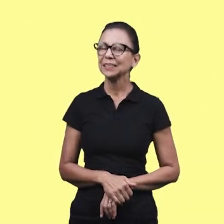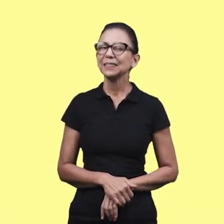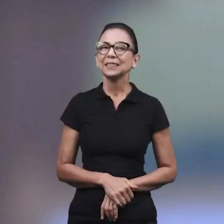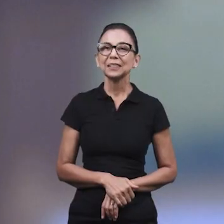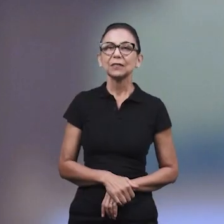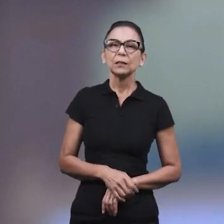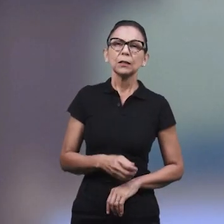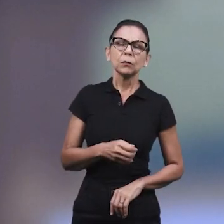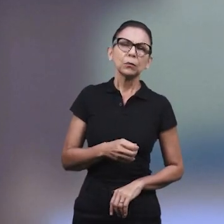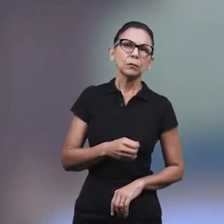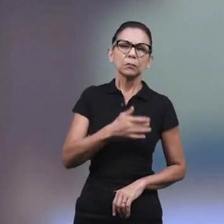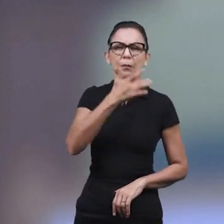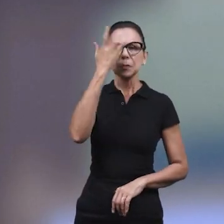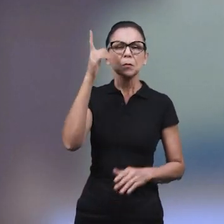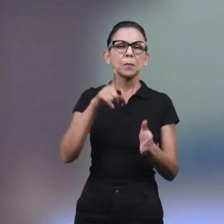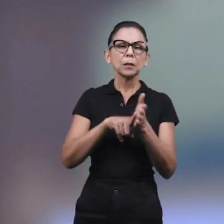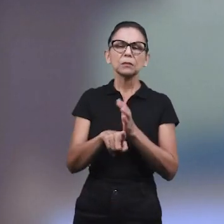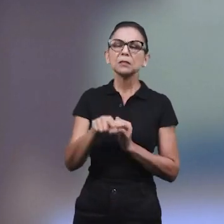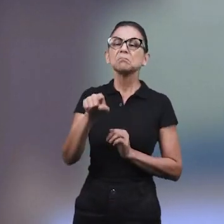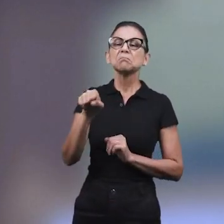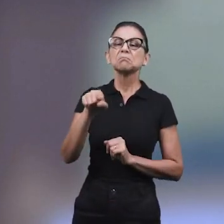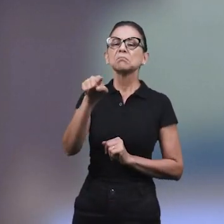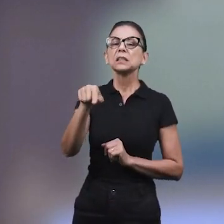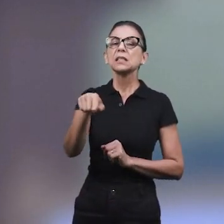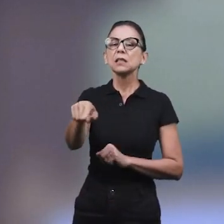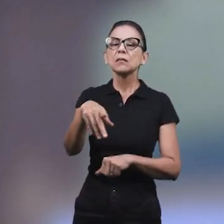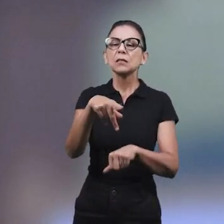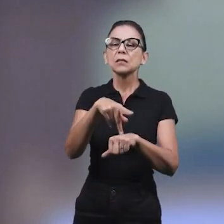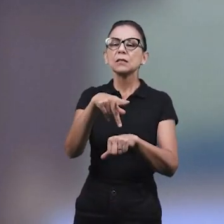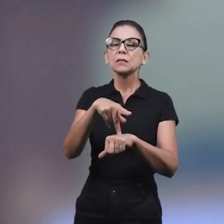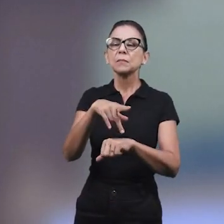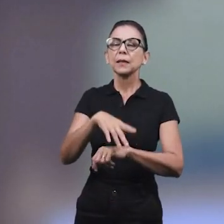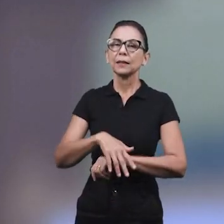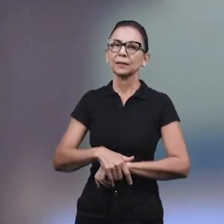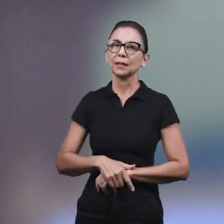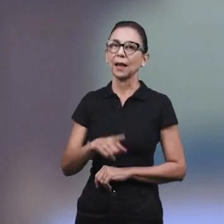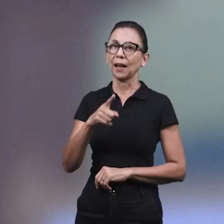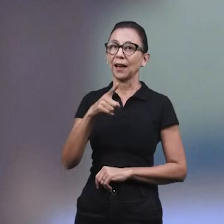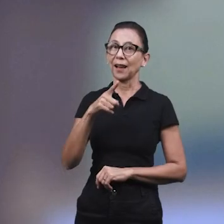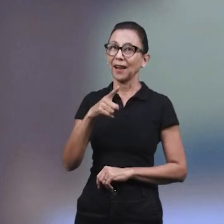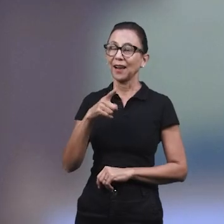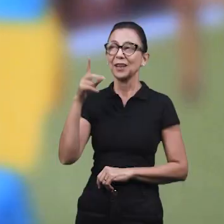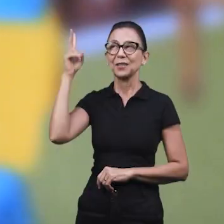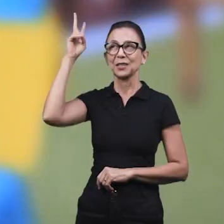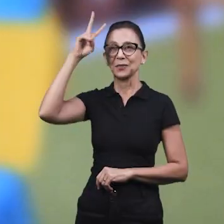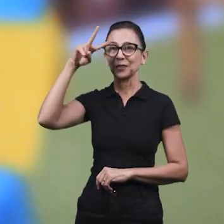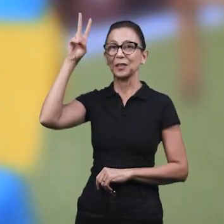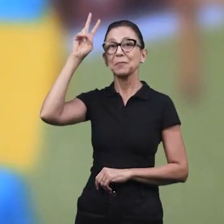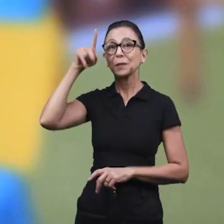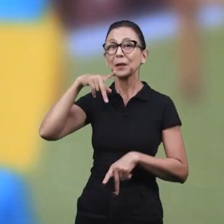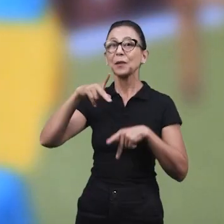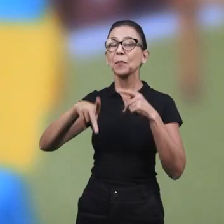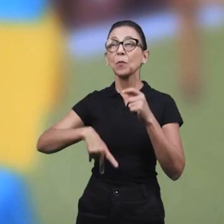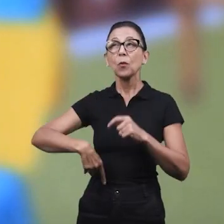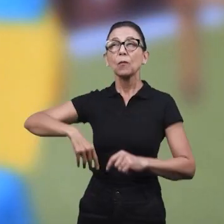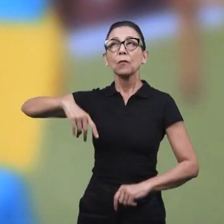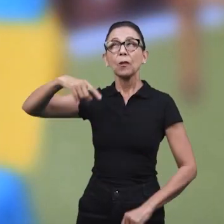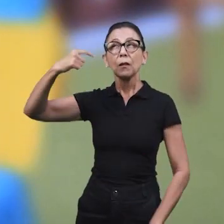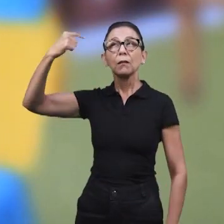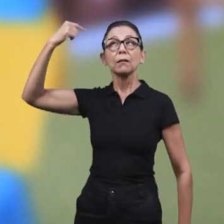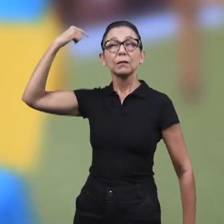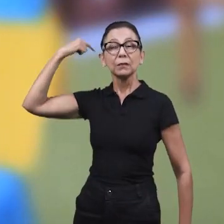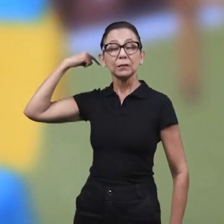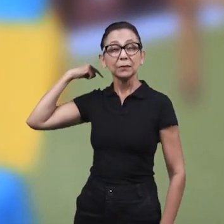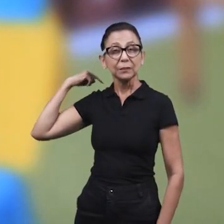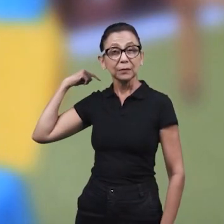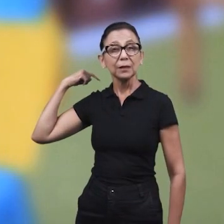alguém iria testemunhar da operação de maravilha que Deus fez naquele dia. E para nós, o